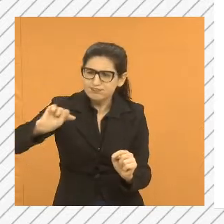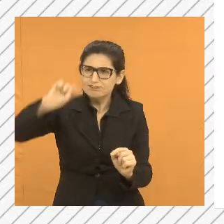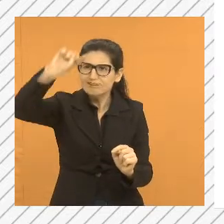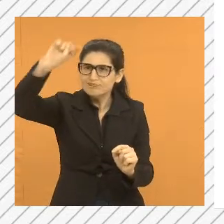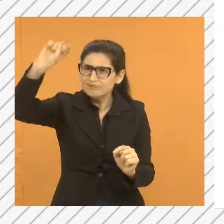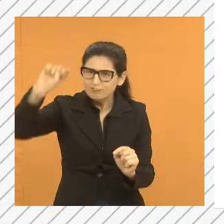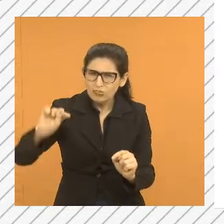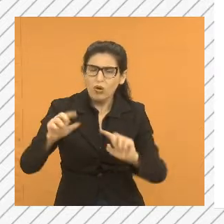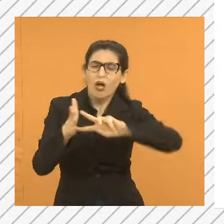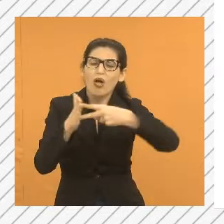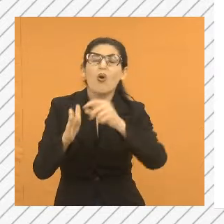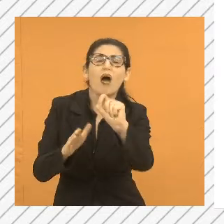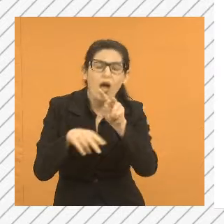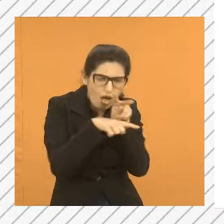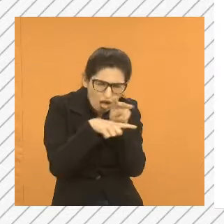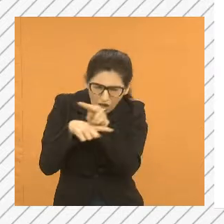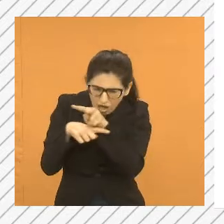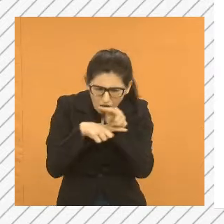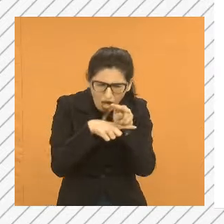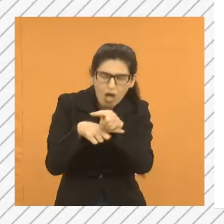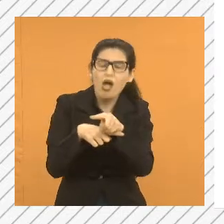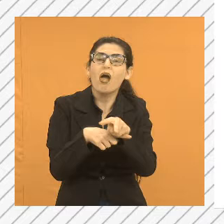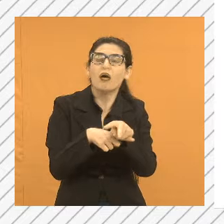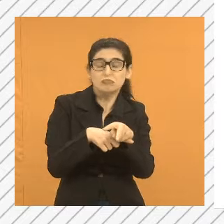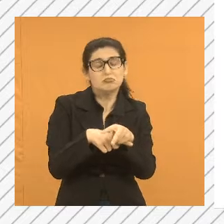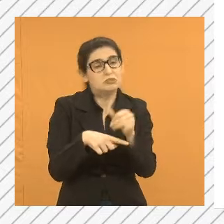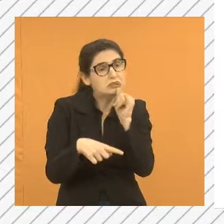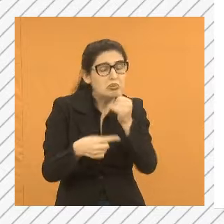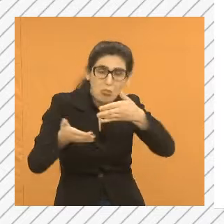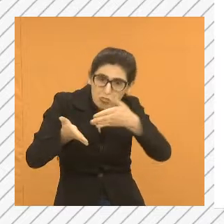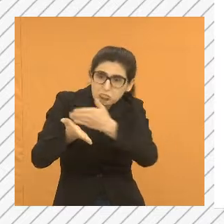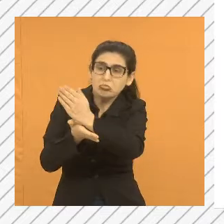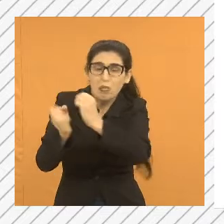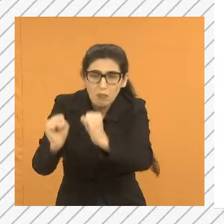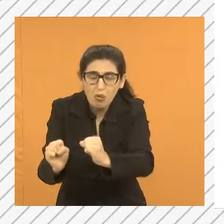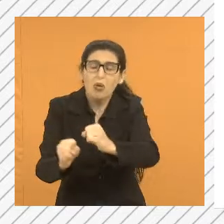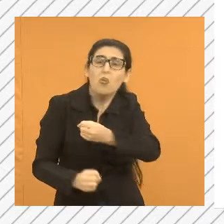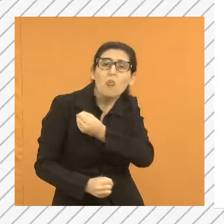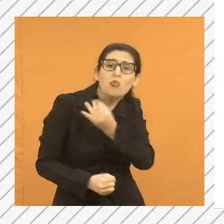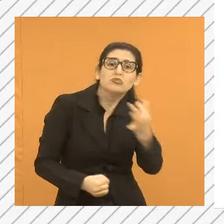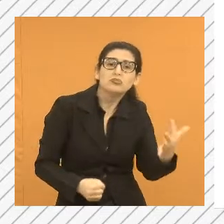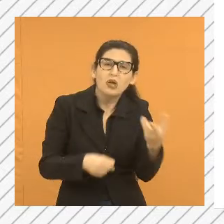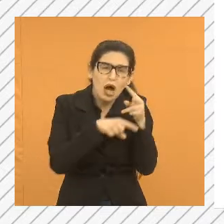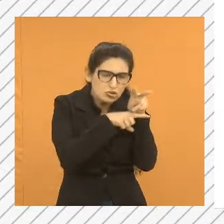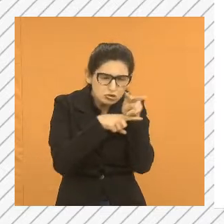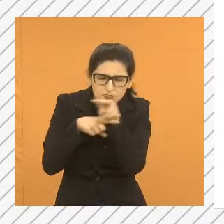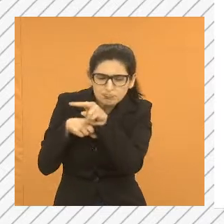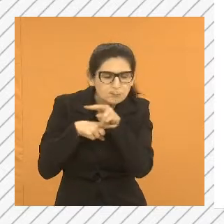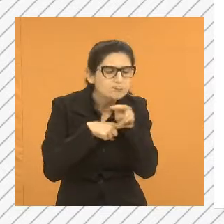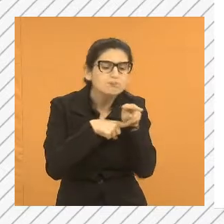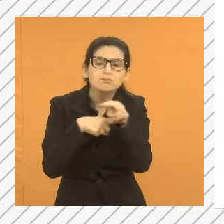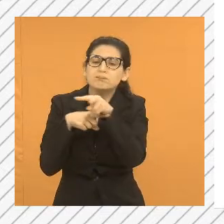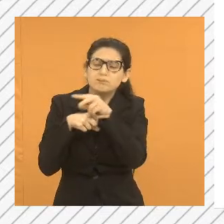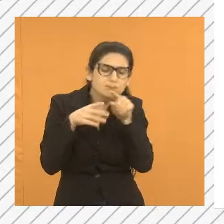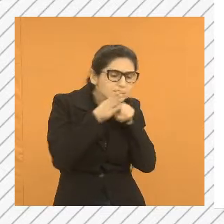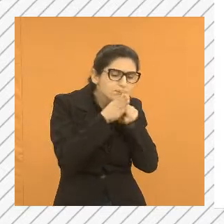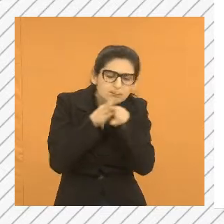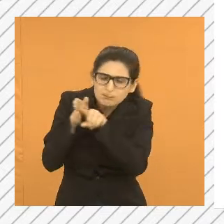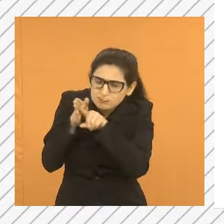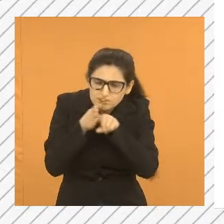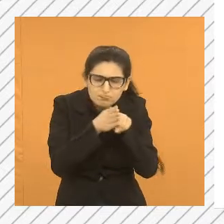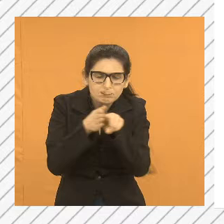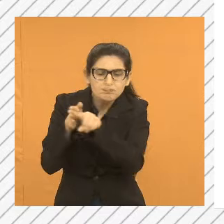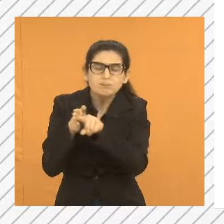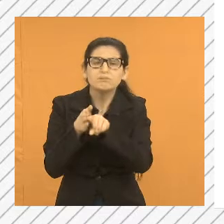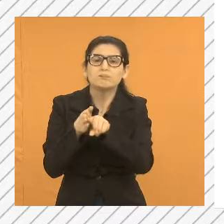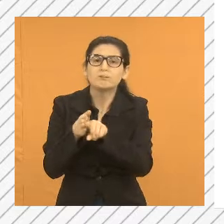e autorizações. Esse primeiro gráfico mostra o número de auditorias realizadas, bem como as